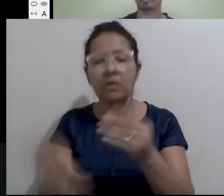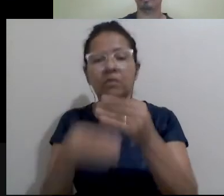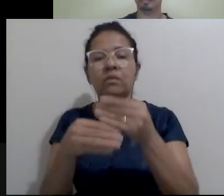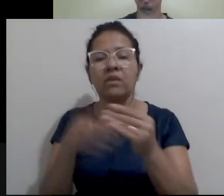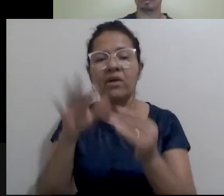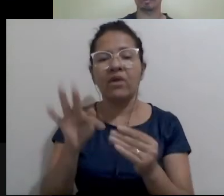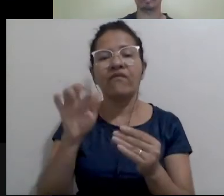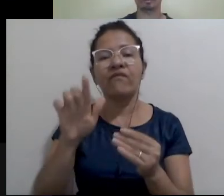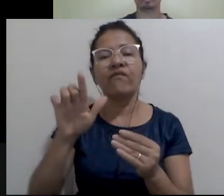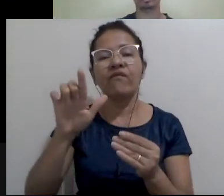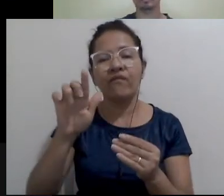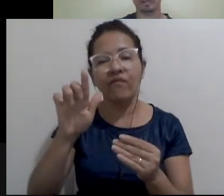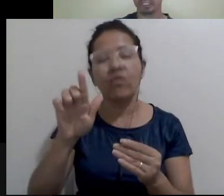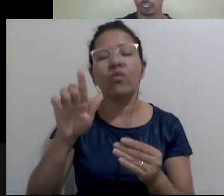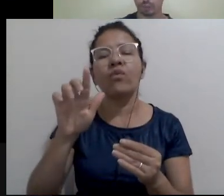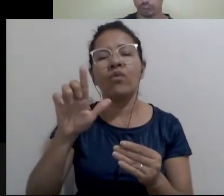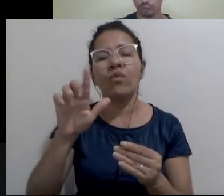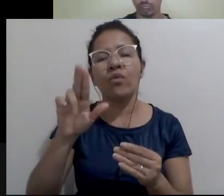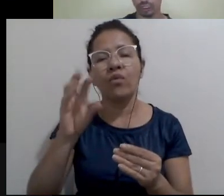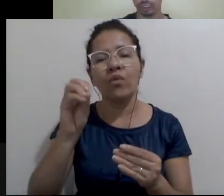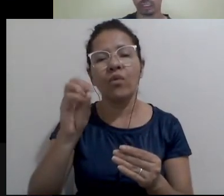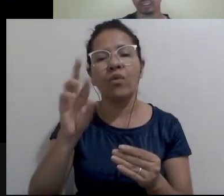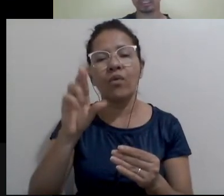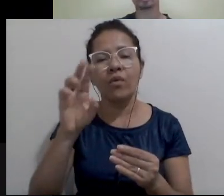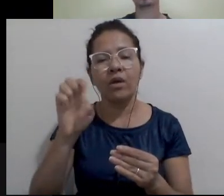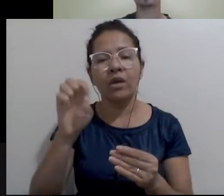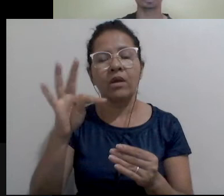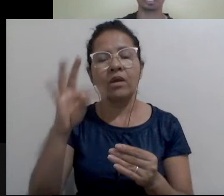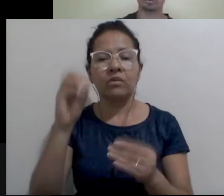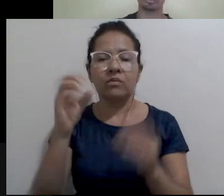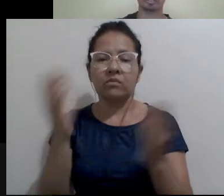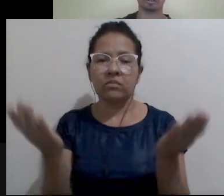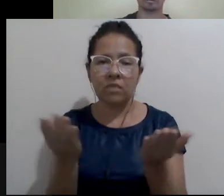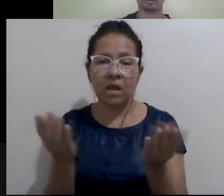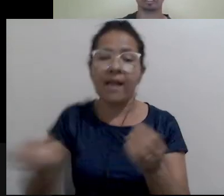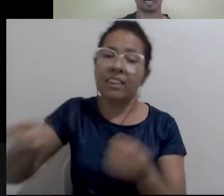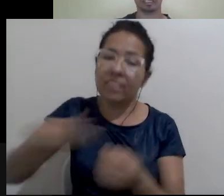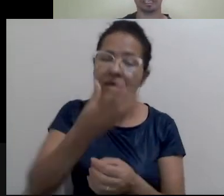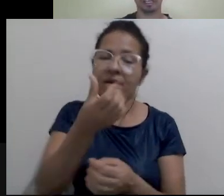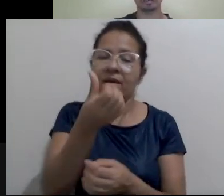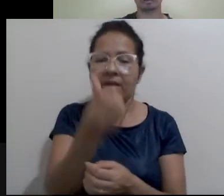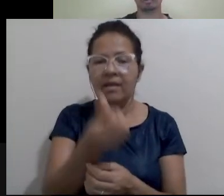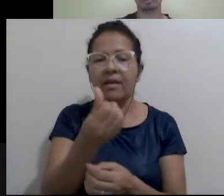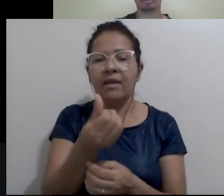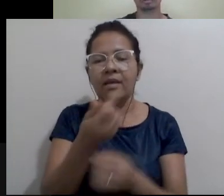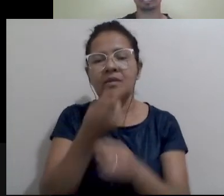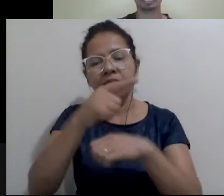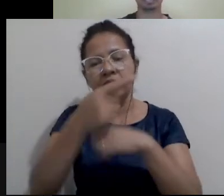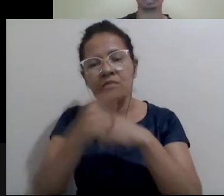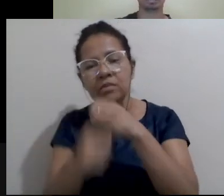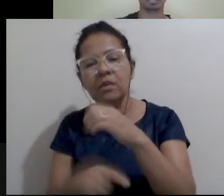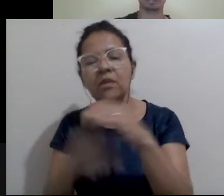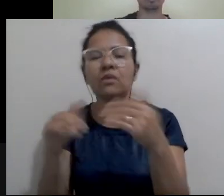fluoretos F-, tá bom? Então, a gente mistura esses 6, dá origem aos 6 novos orbitais. Quais